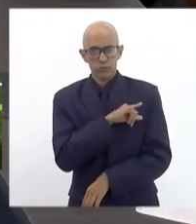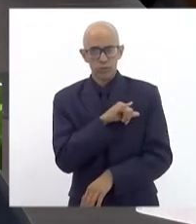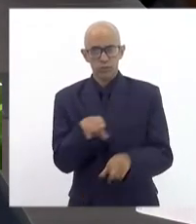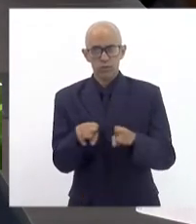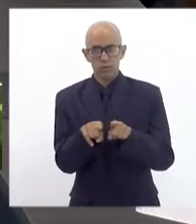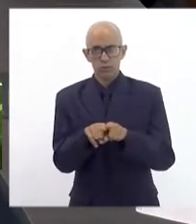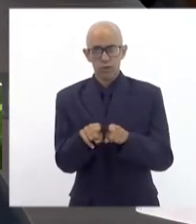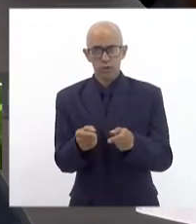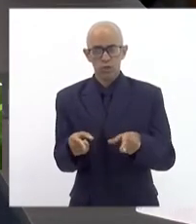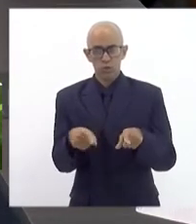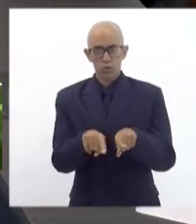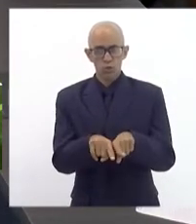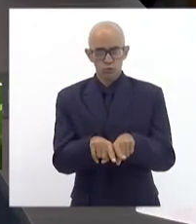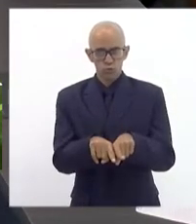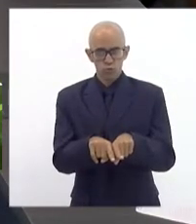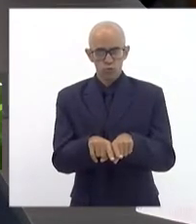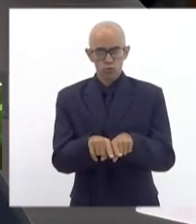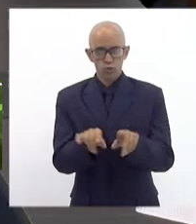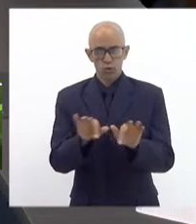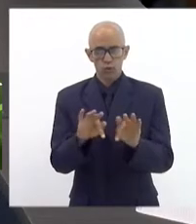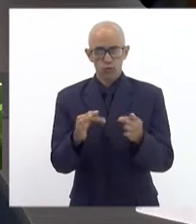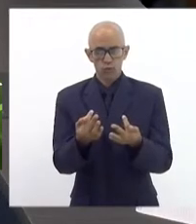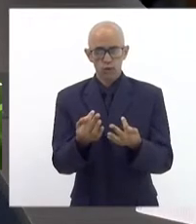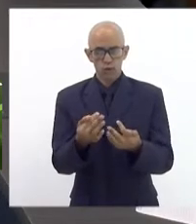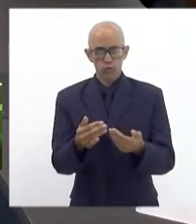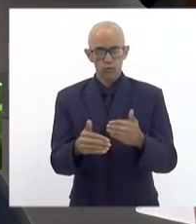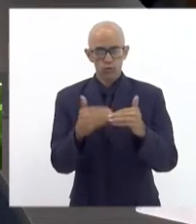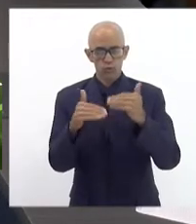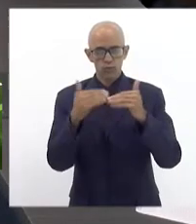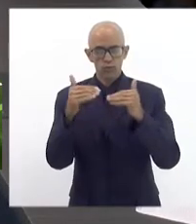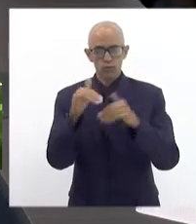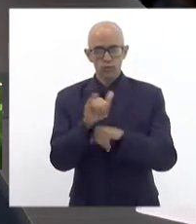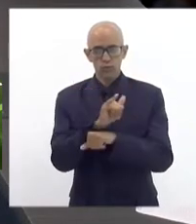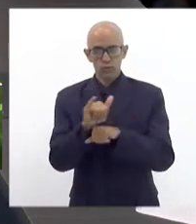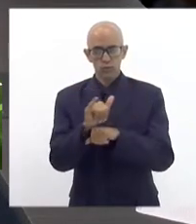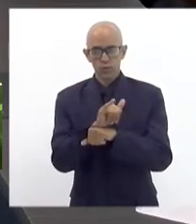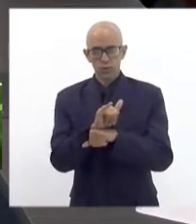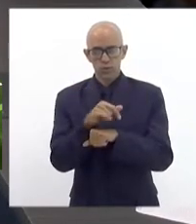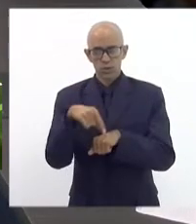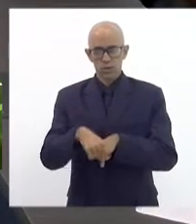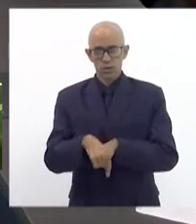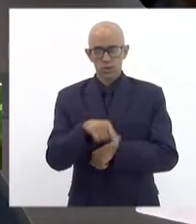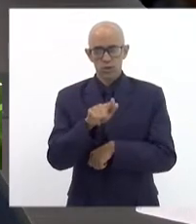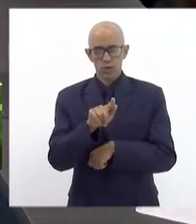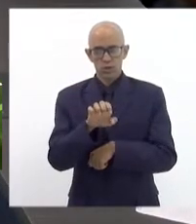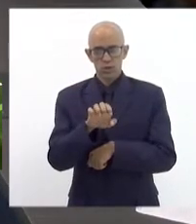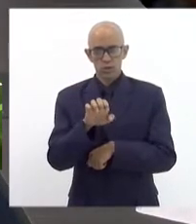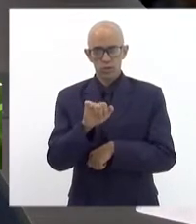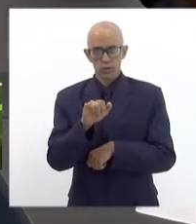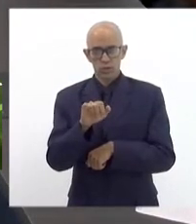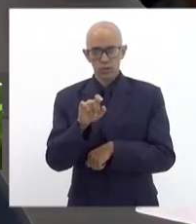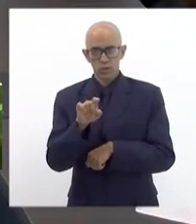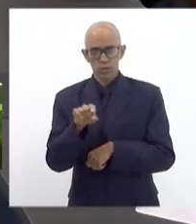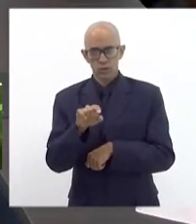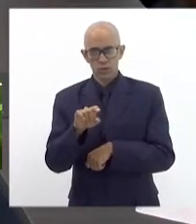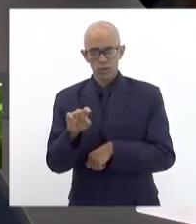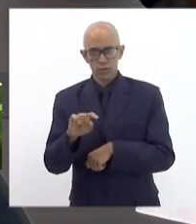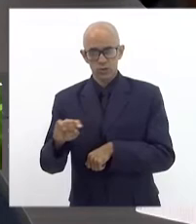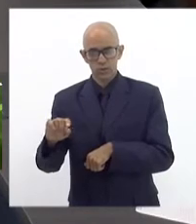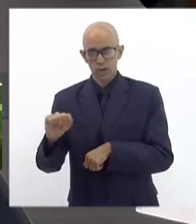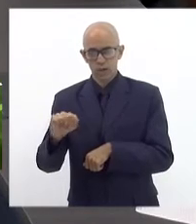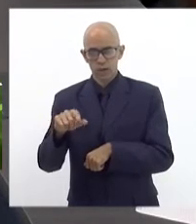o Fórum de Desenvolvimento Estratégico da Alerj, aqui presente Geisa Rocha, que coordena o fórum, que é copromotor dessa